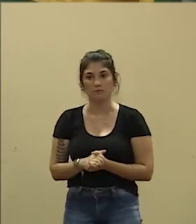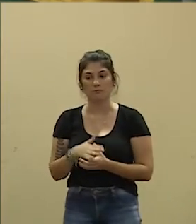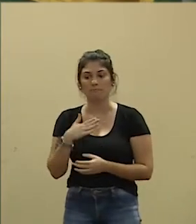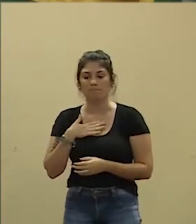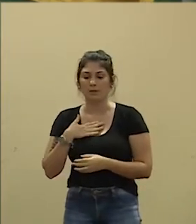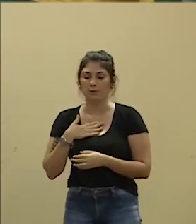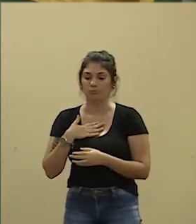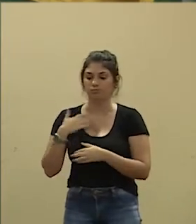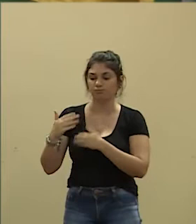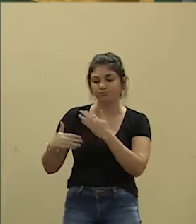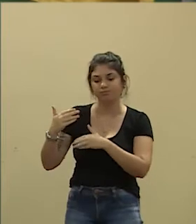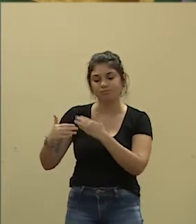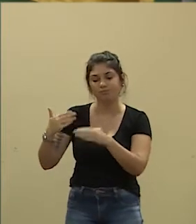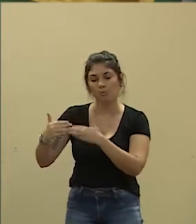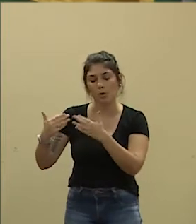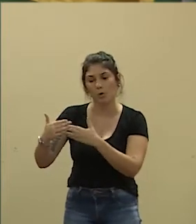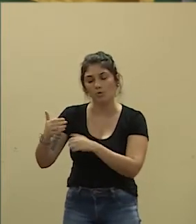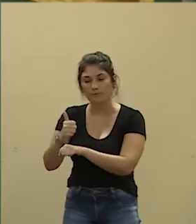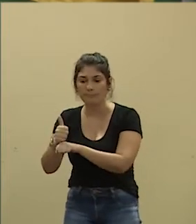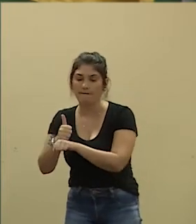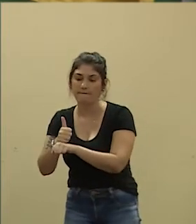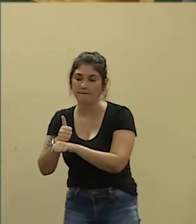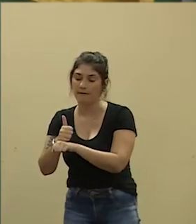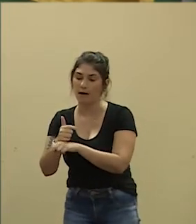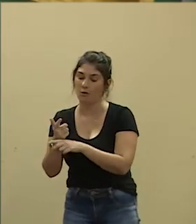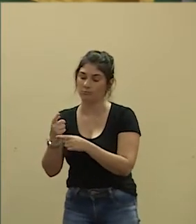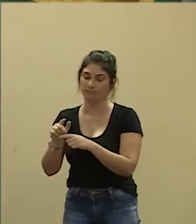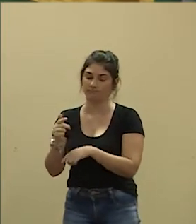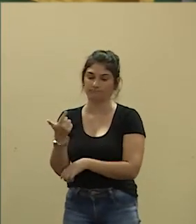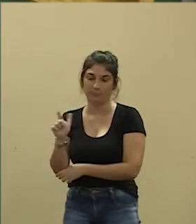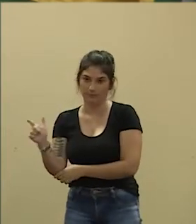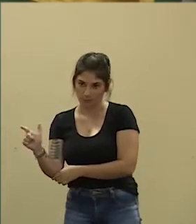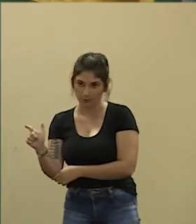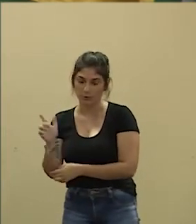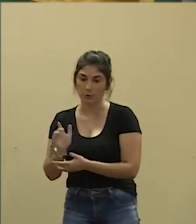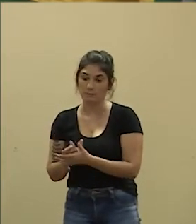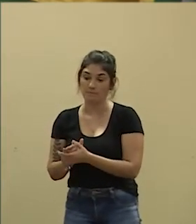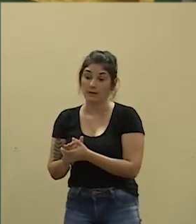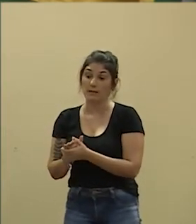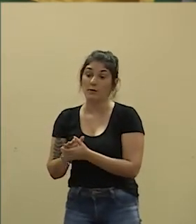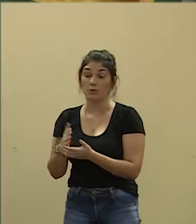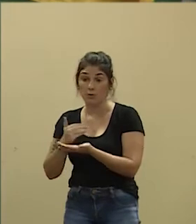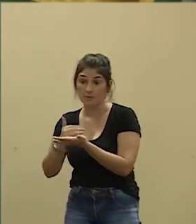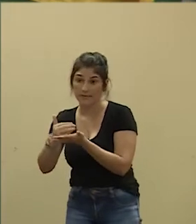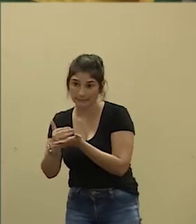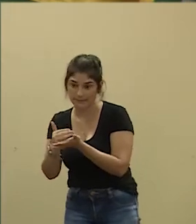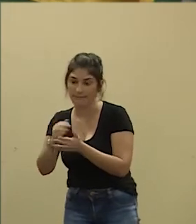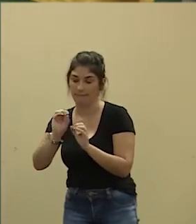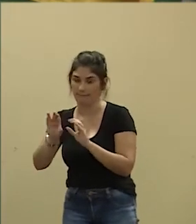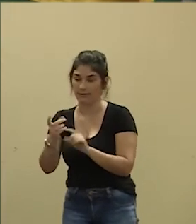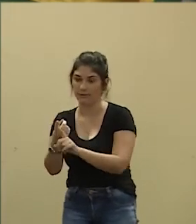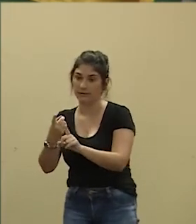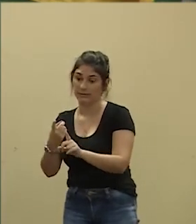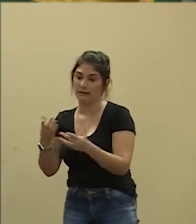contrário eu comecei trabalhando em educação com ead com a educação à distância depois que eu fui